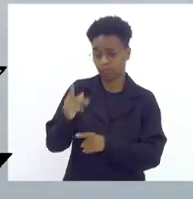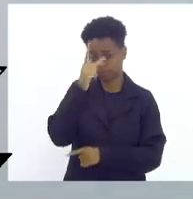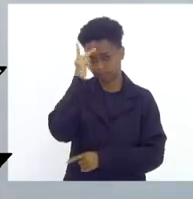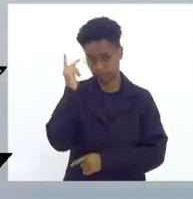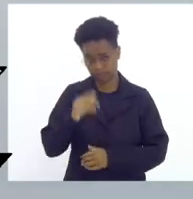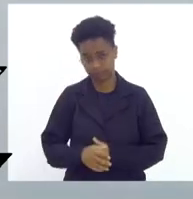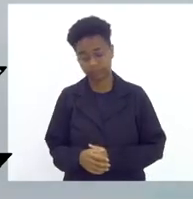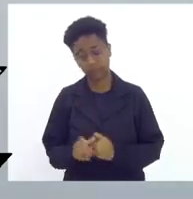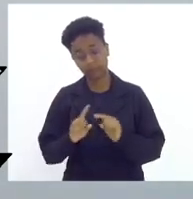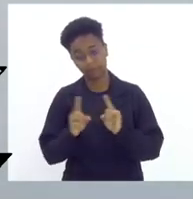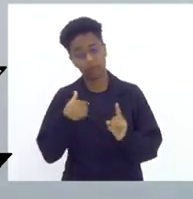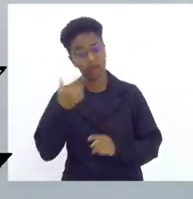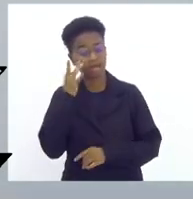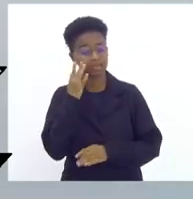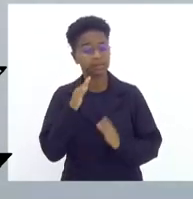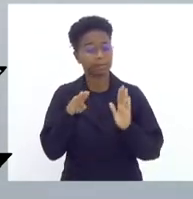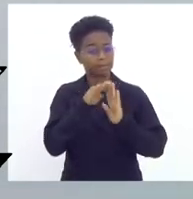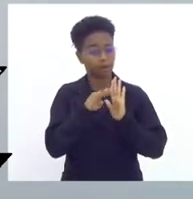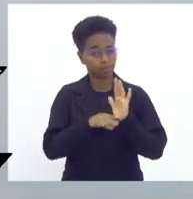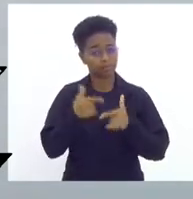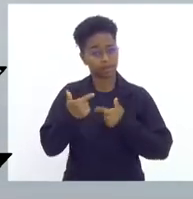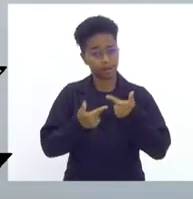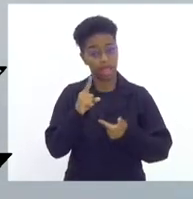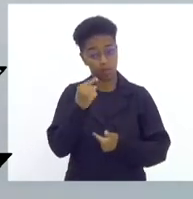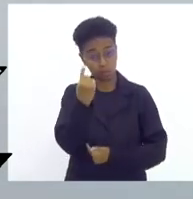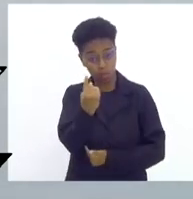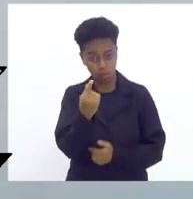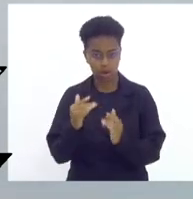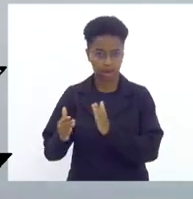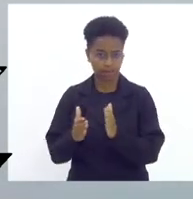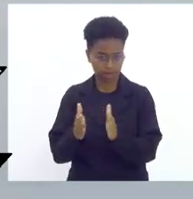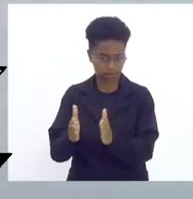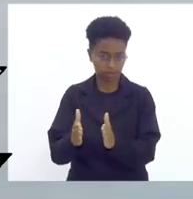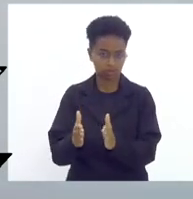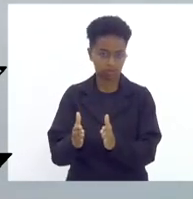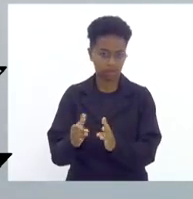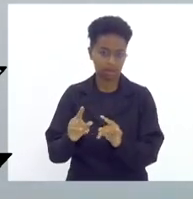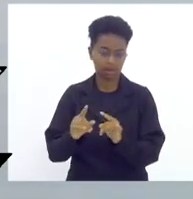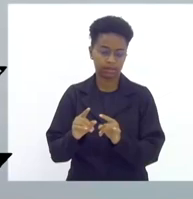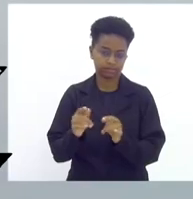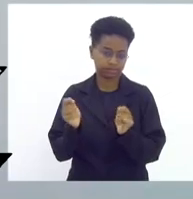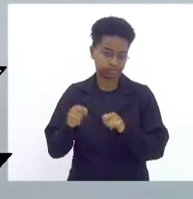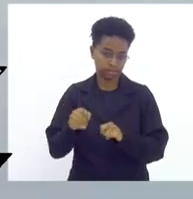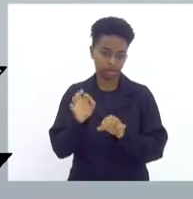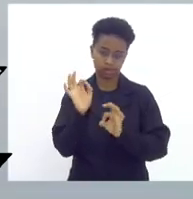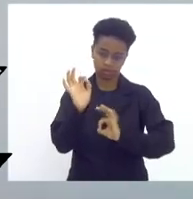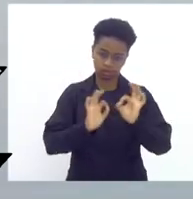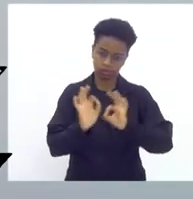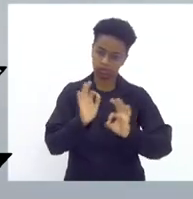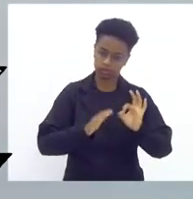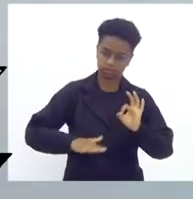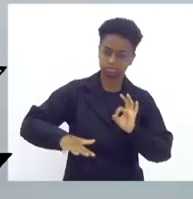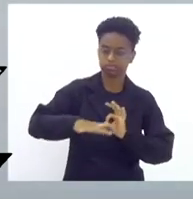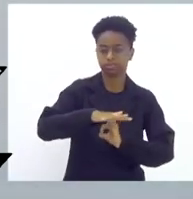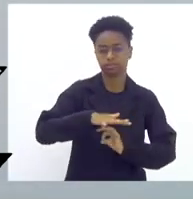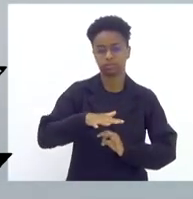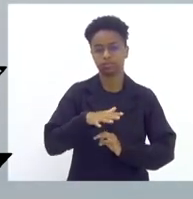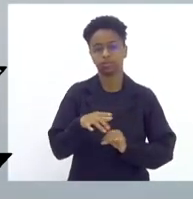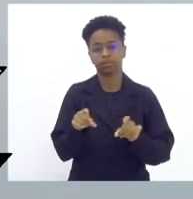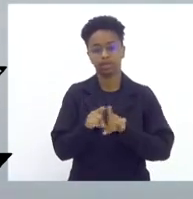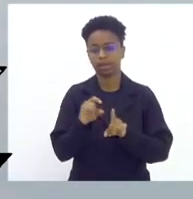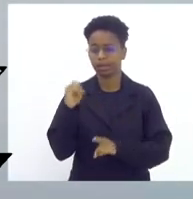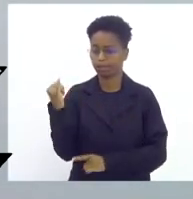a falta do trabalho ela é um dos caminhos né para essa retentoralização de muita